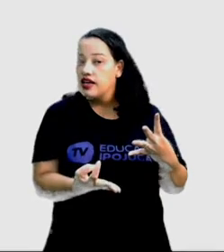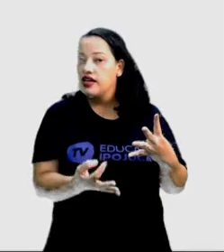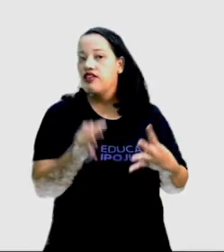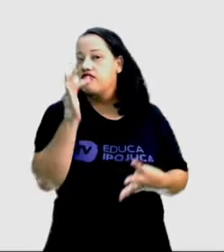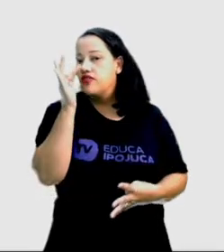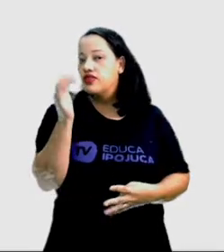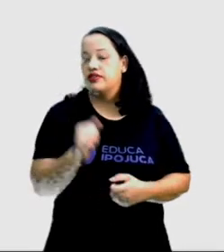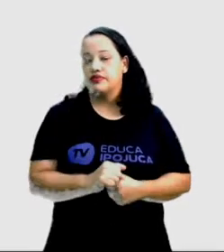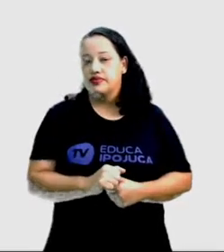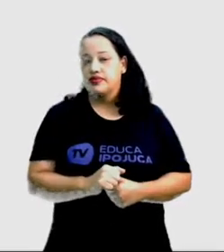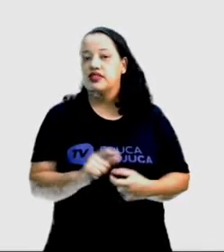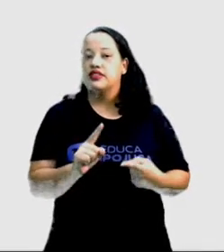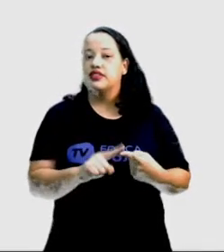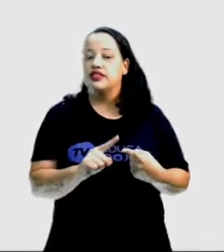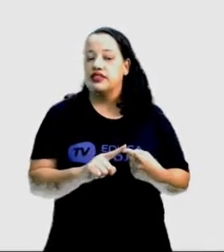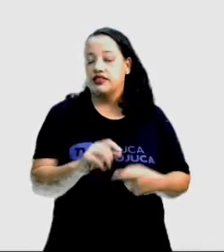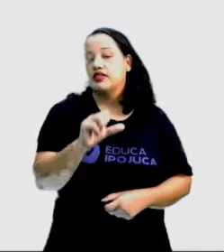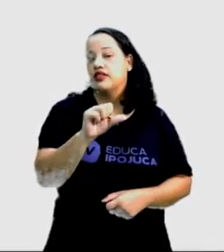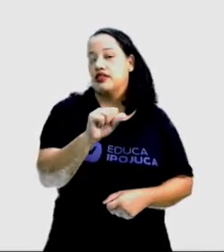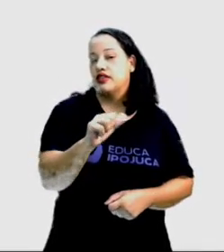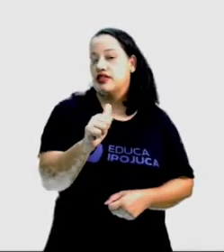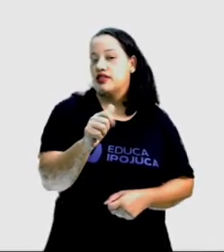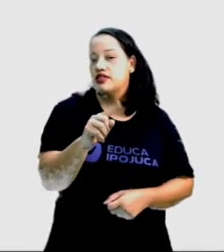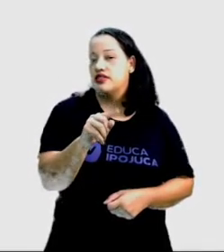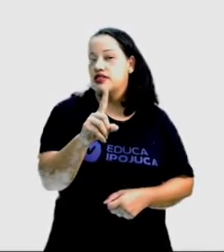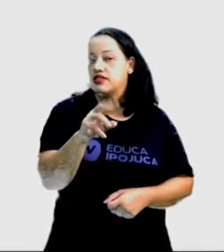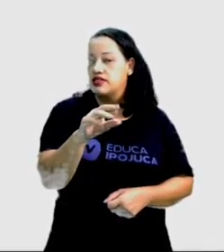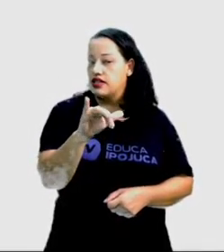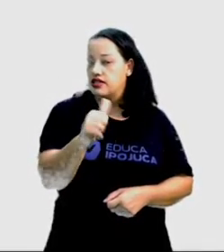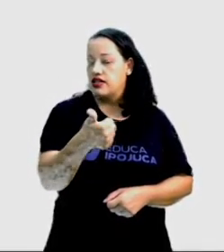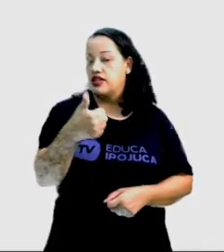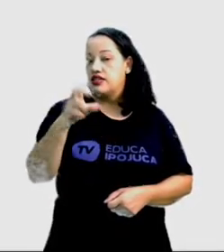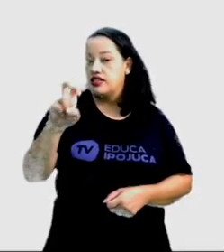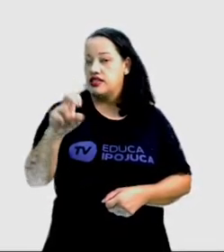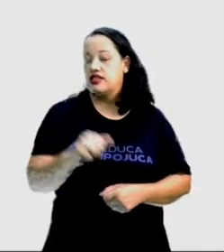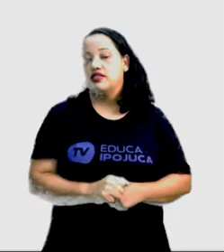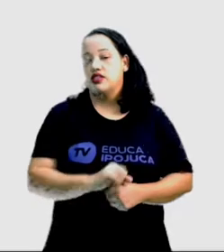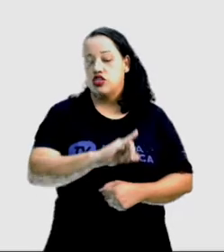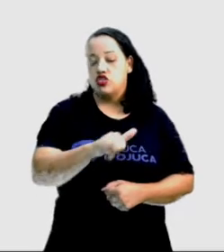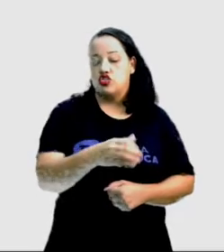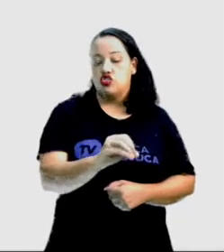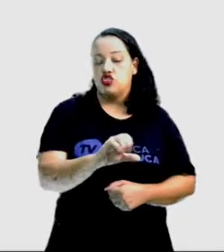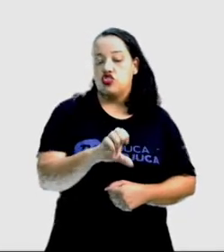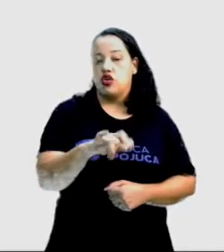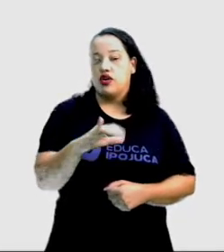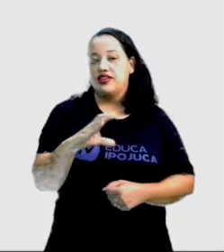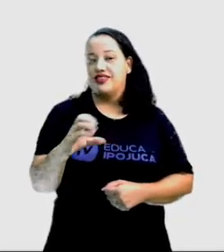nós temos aqui Sandra, 15 flores, Joyce, 16, Pedro,